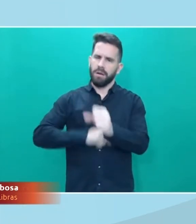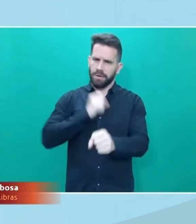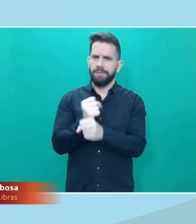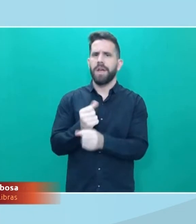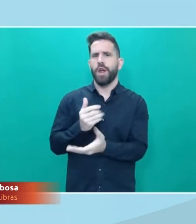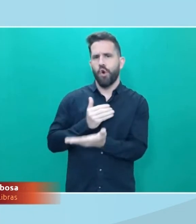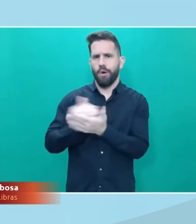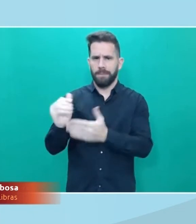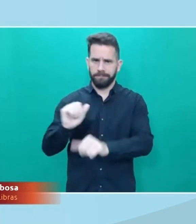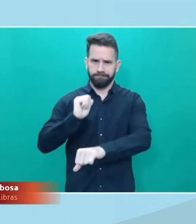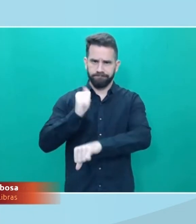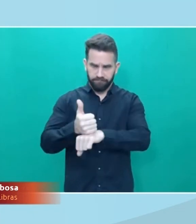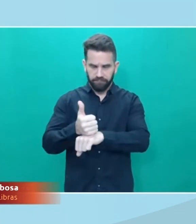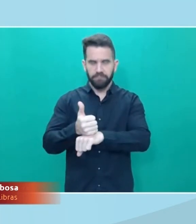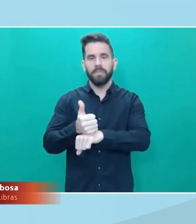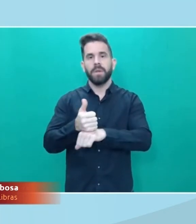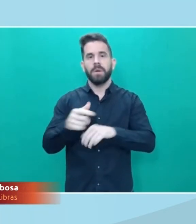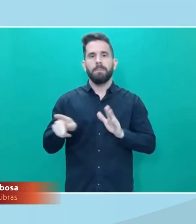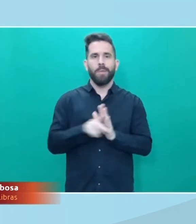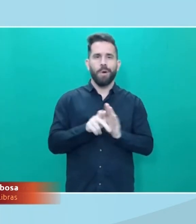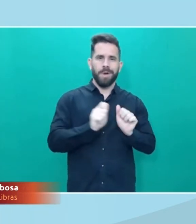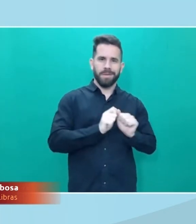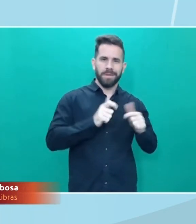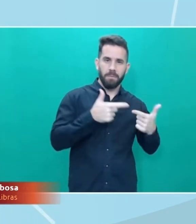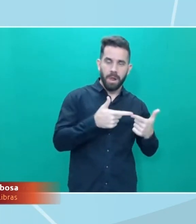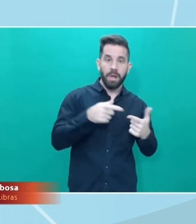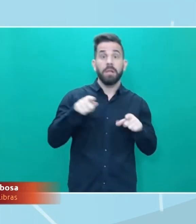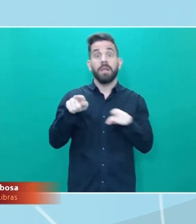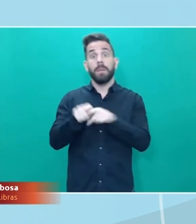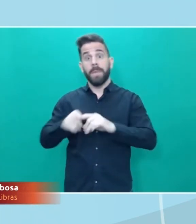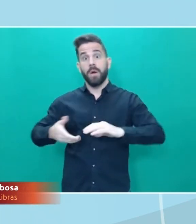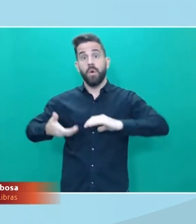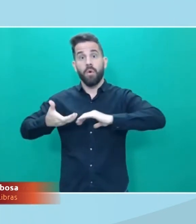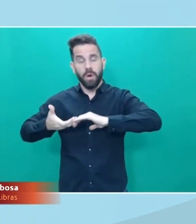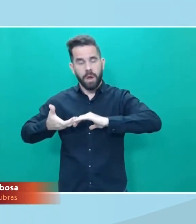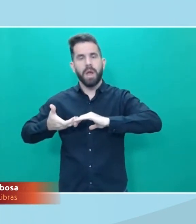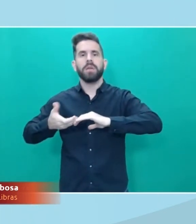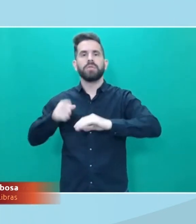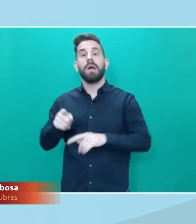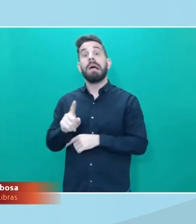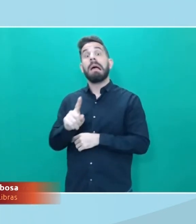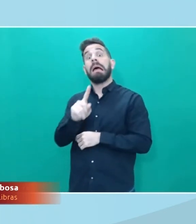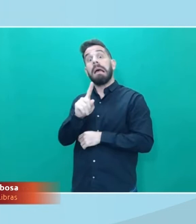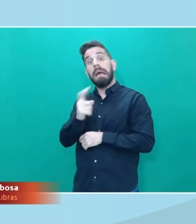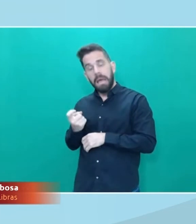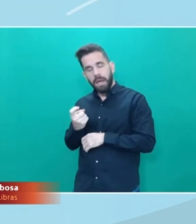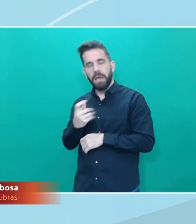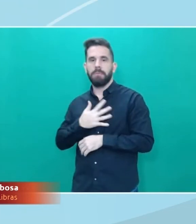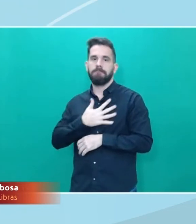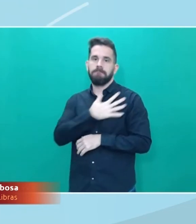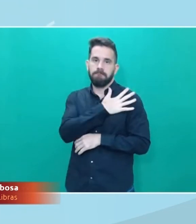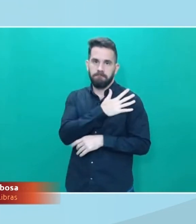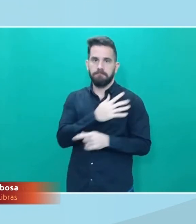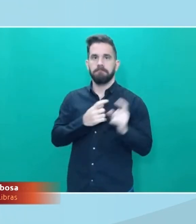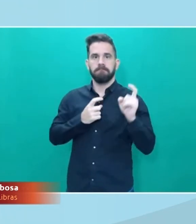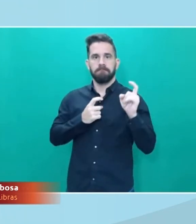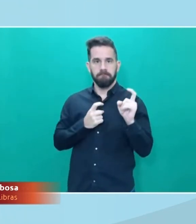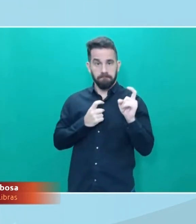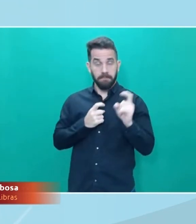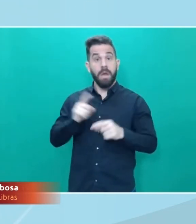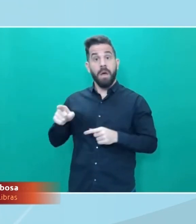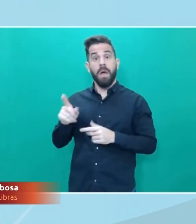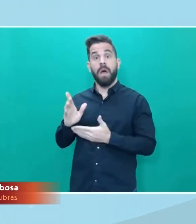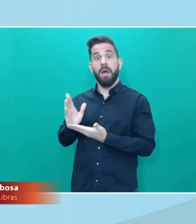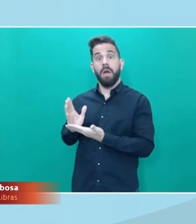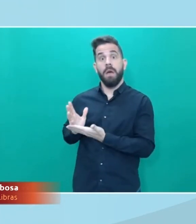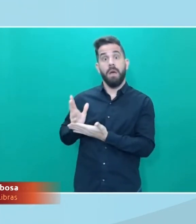nas assembleias e no Congresso Nacional, vieram das Forças de Segurança e das Forças Armadas. Isso é o que aponta um